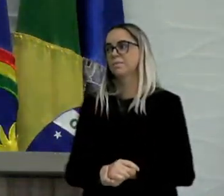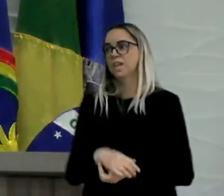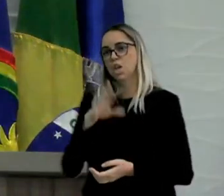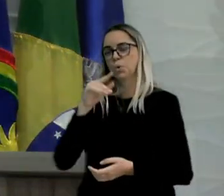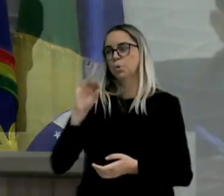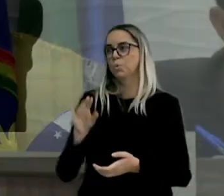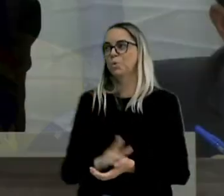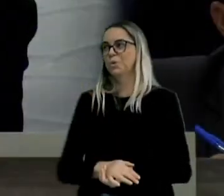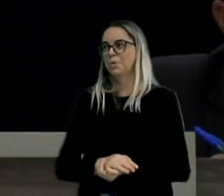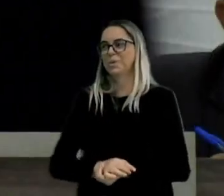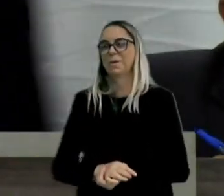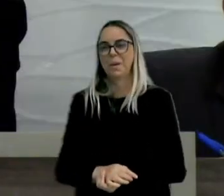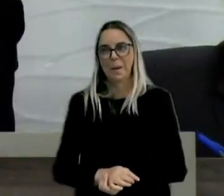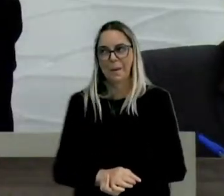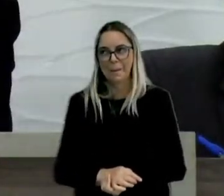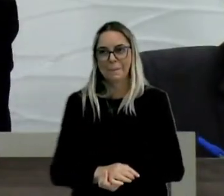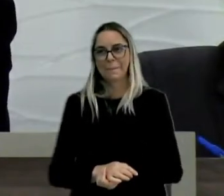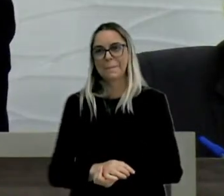Vereador